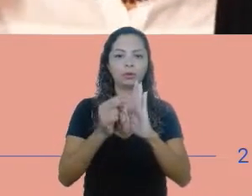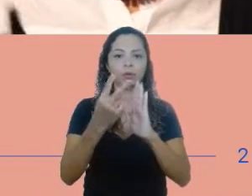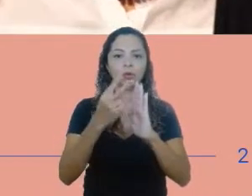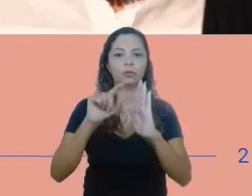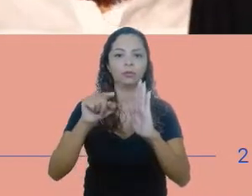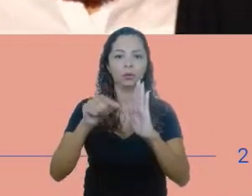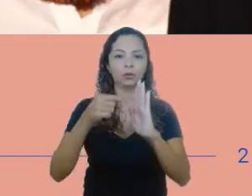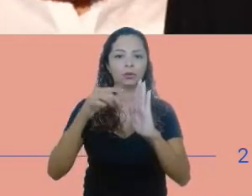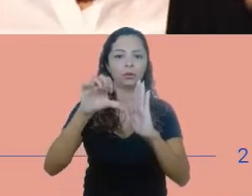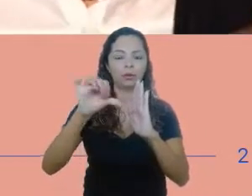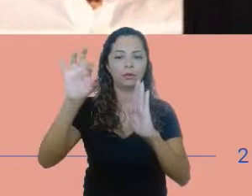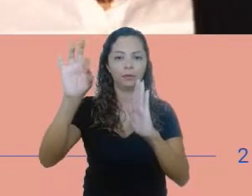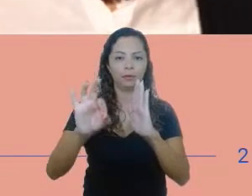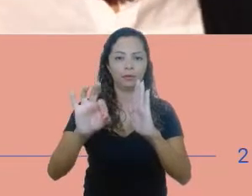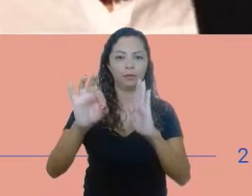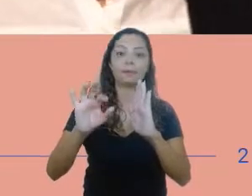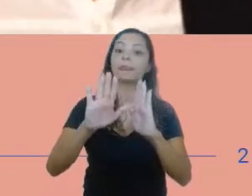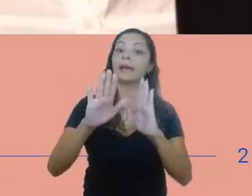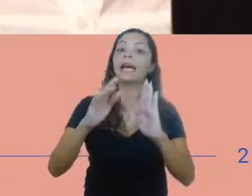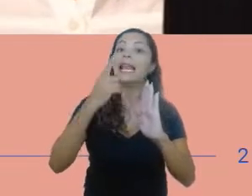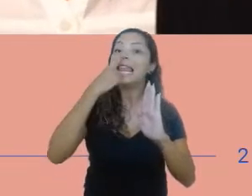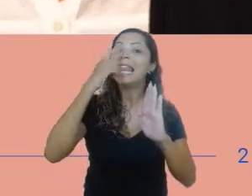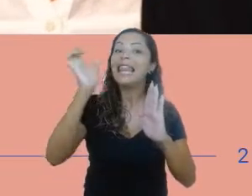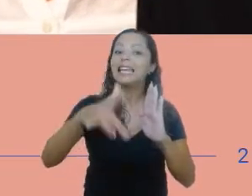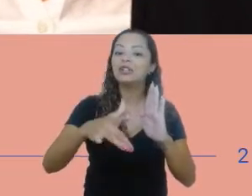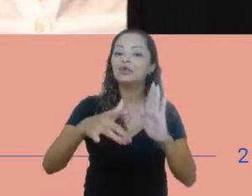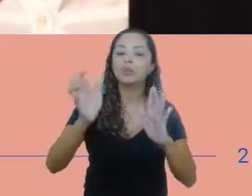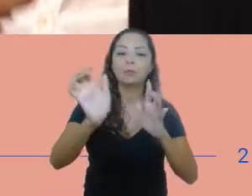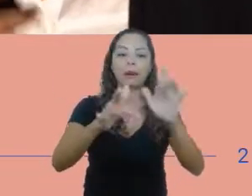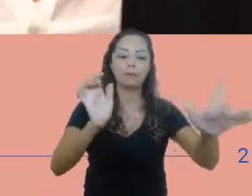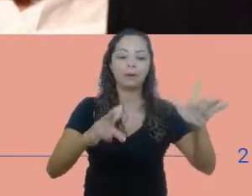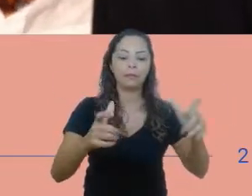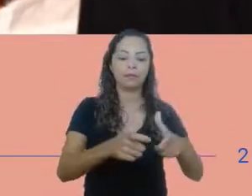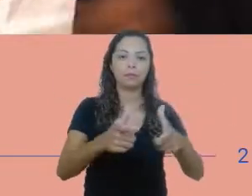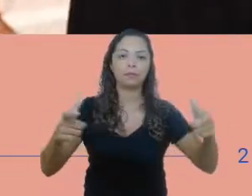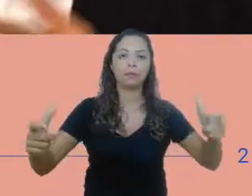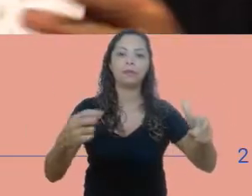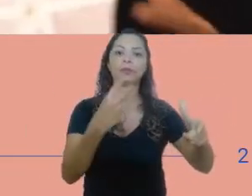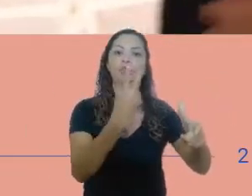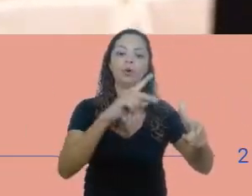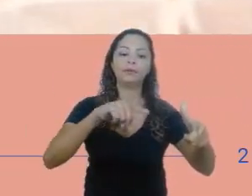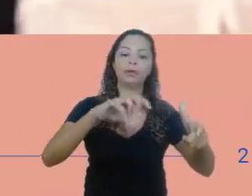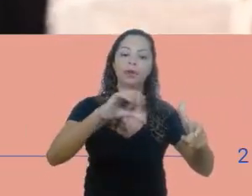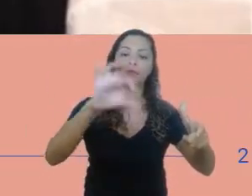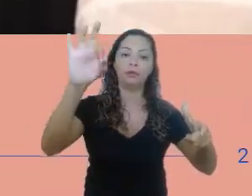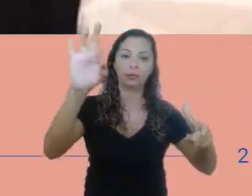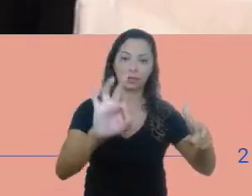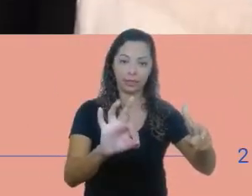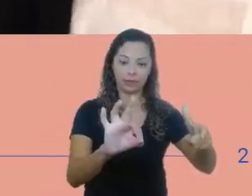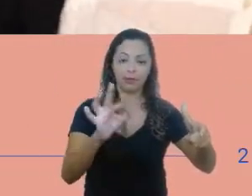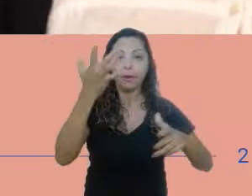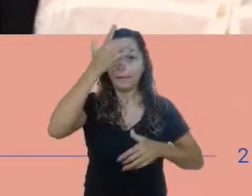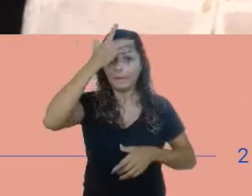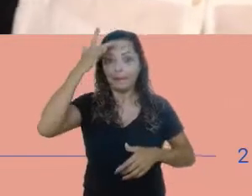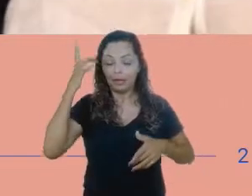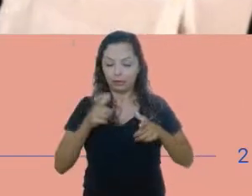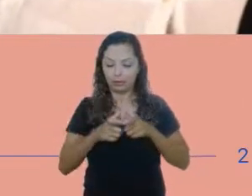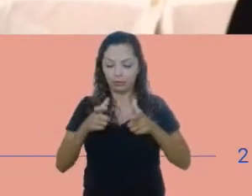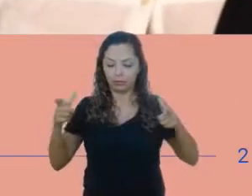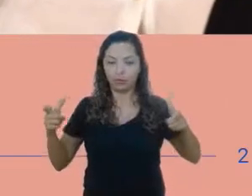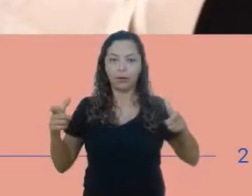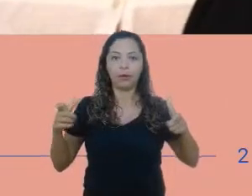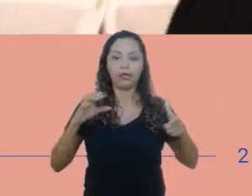cresceu 2.9 por cento e esses dados são alinhados aos dados globais se a gente